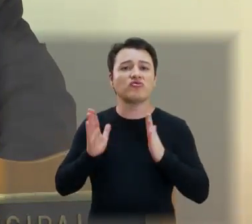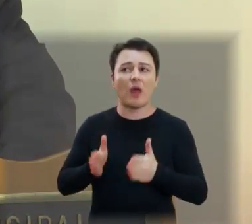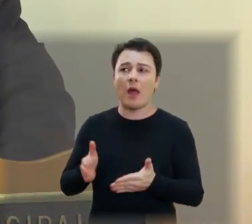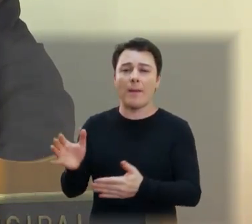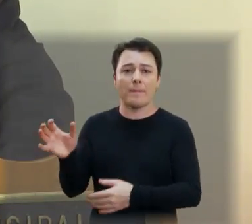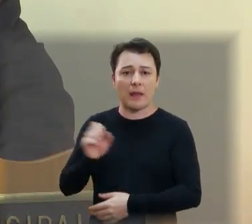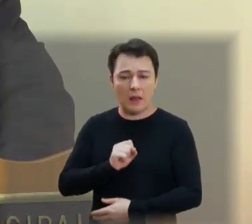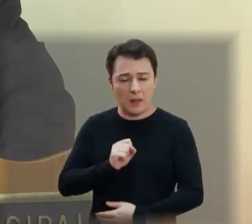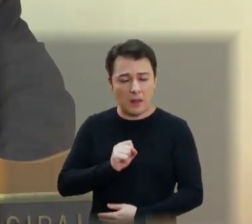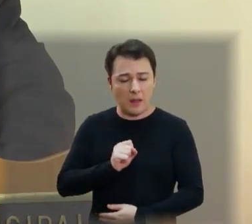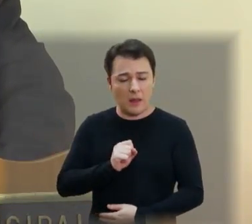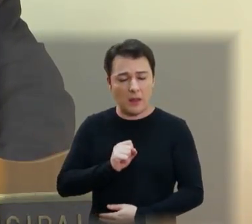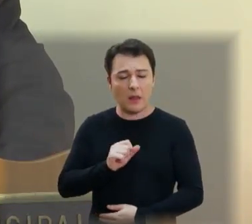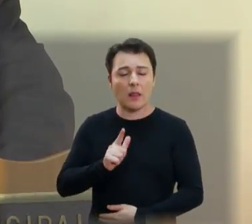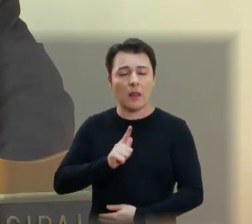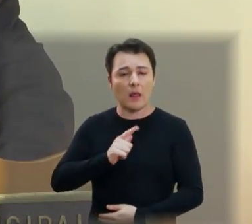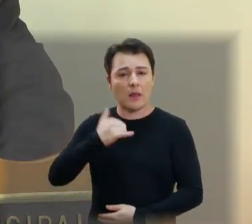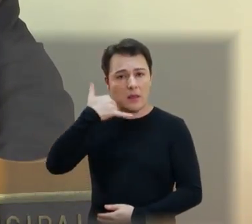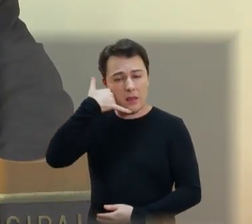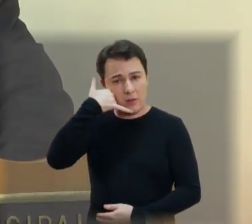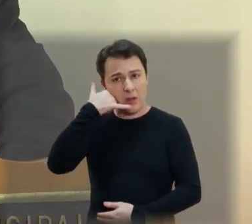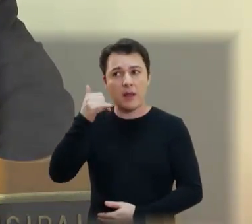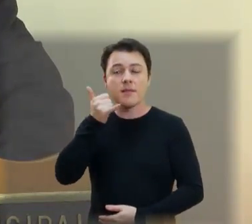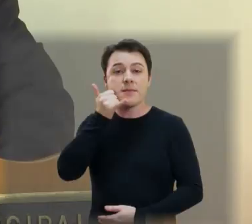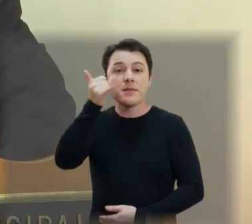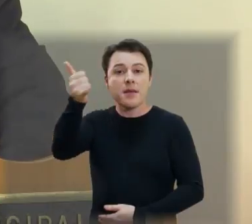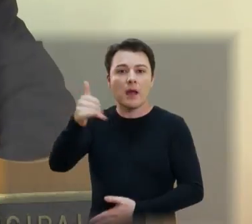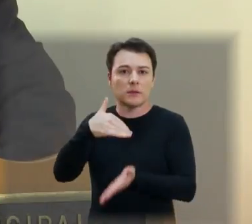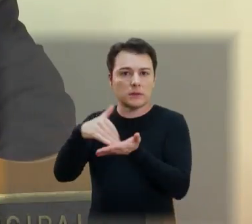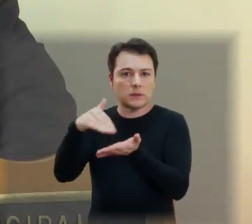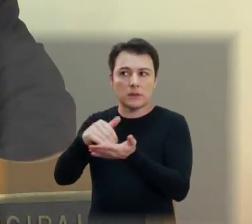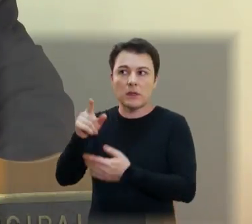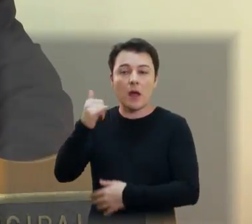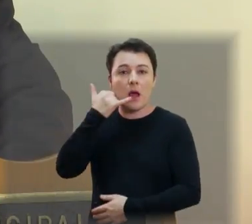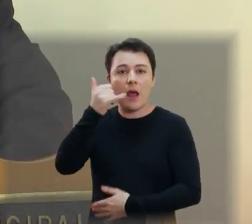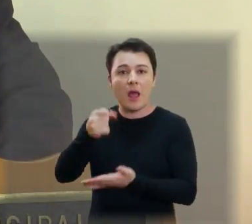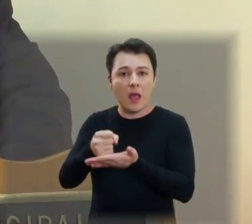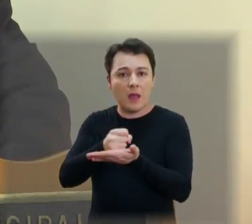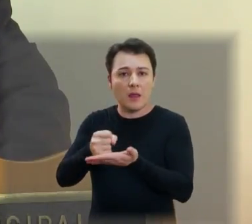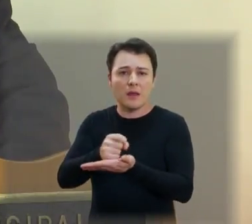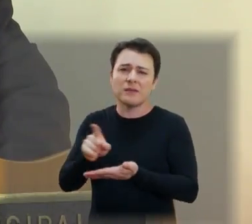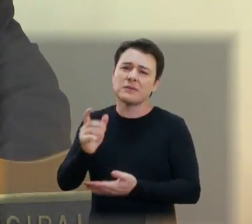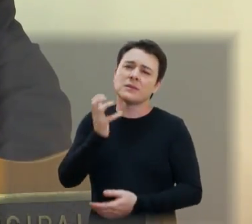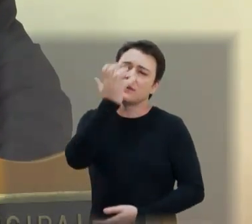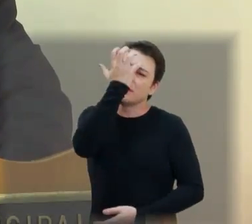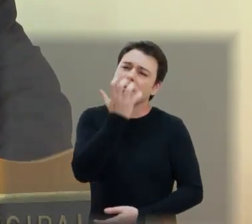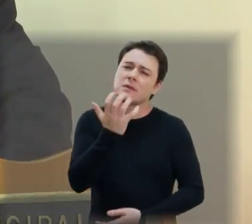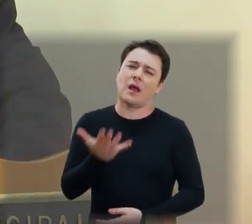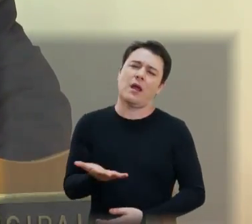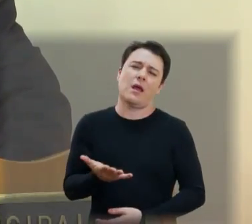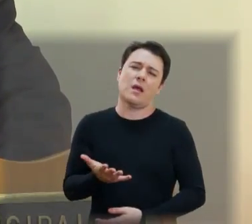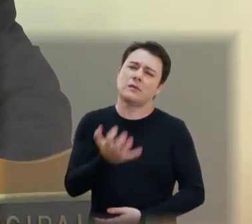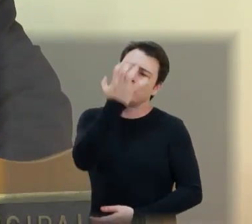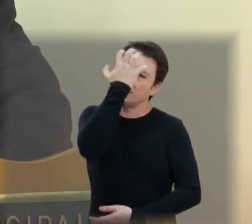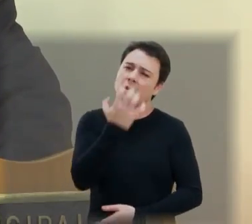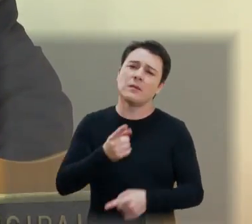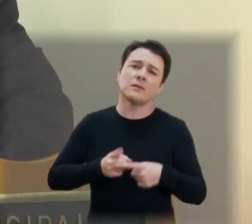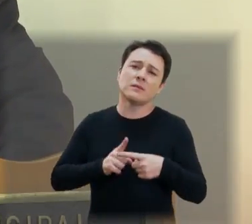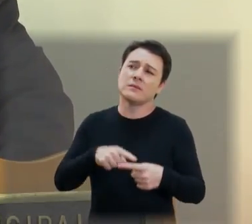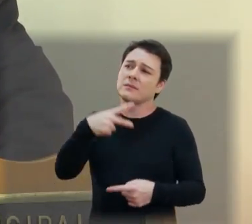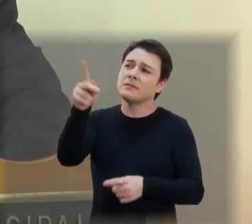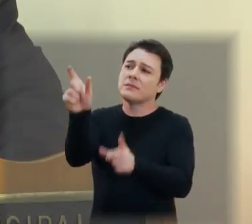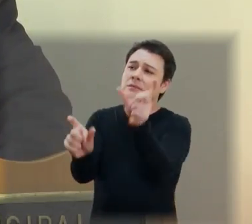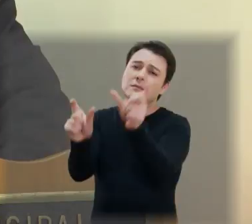tem o telefone, ó, liga na secretaria, vê se chegou o remédio. Só que remédio, gente, é sério. A gente está mexendo com saúde